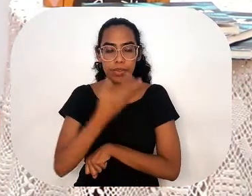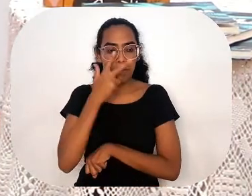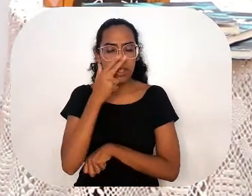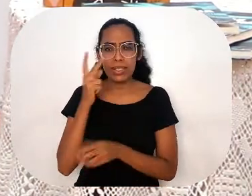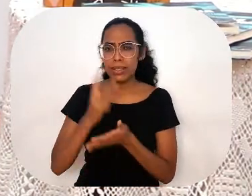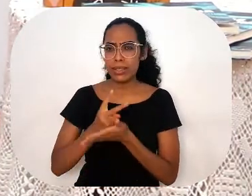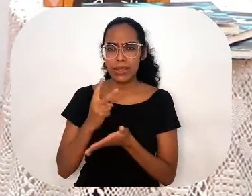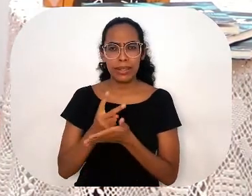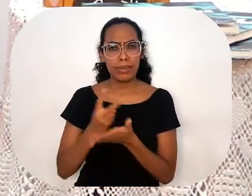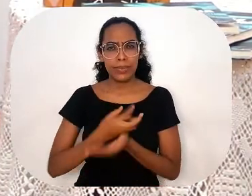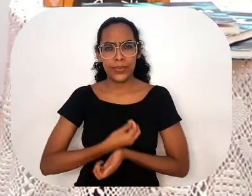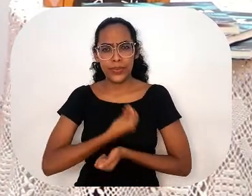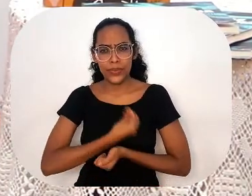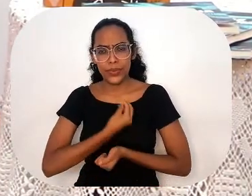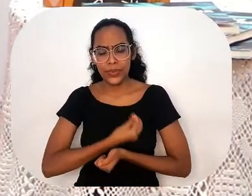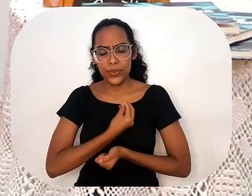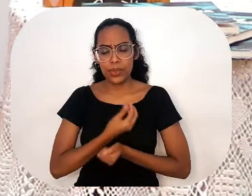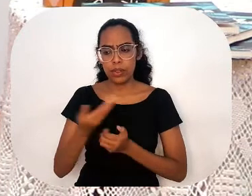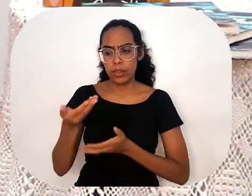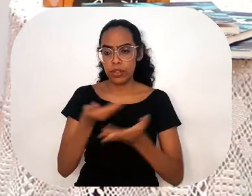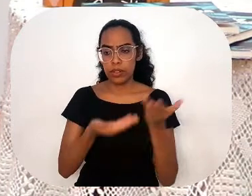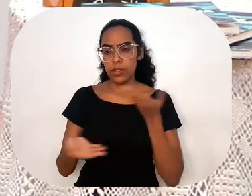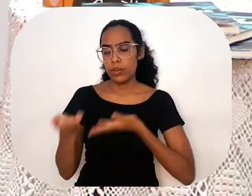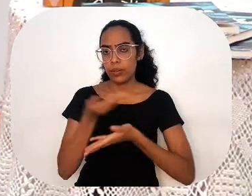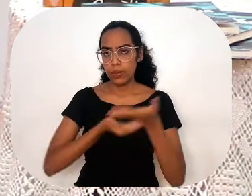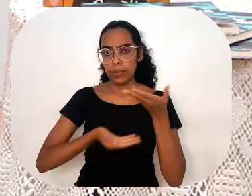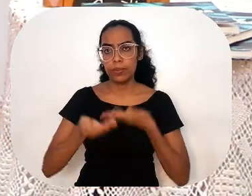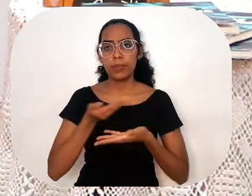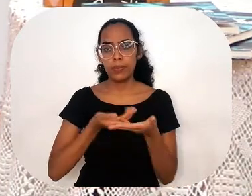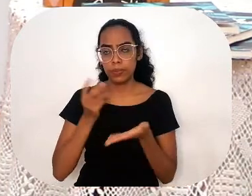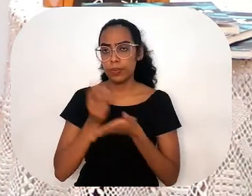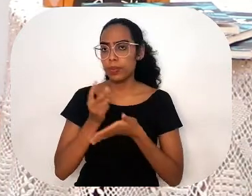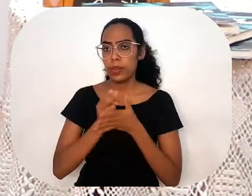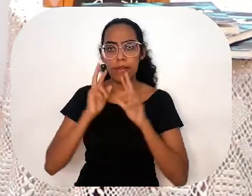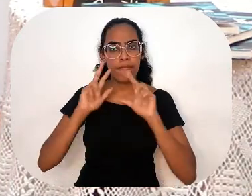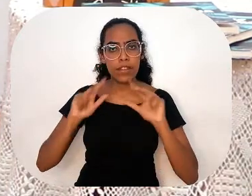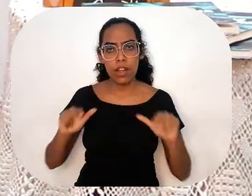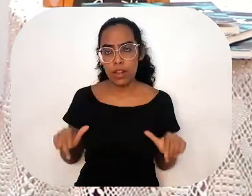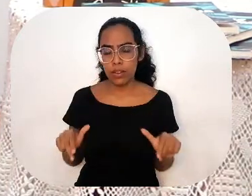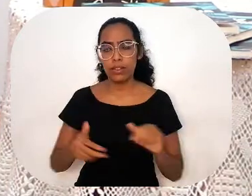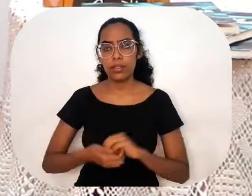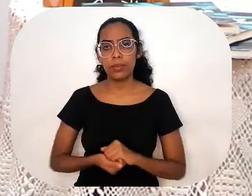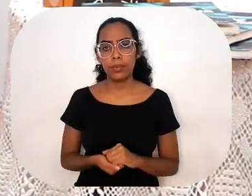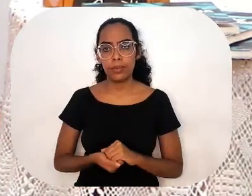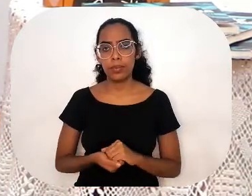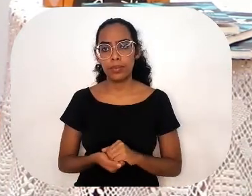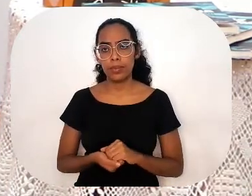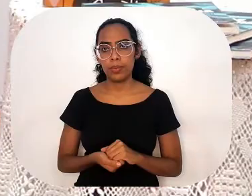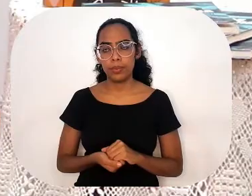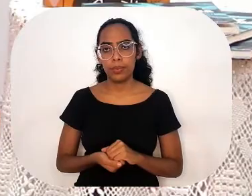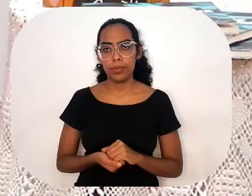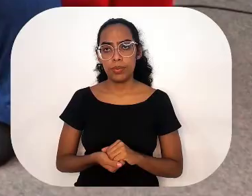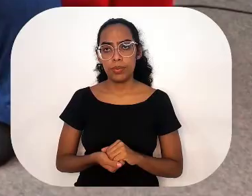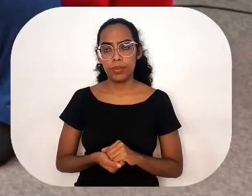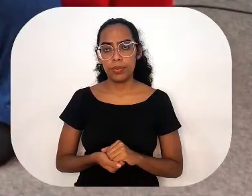a geografia ela faz parte de todos nós todos nós estamos envolvidos por geografias as mais variadas na Cristina